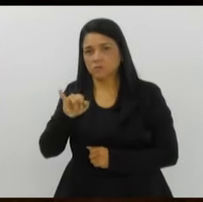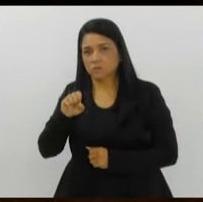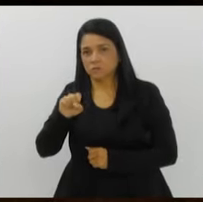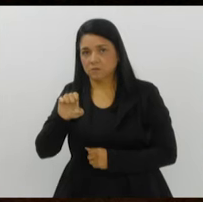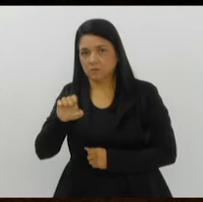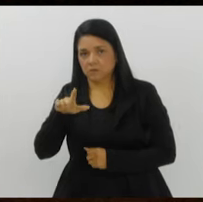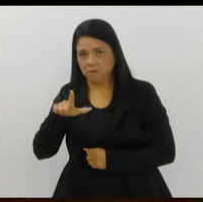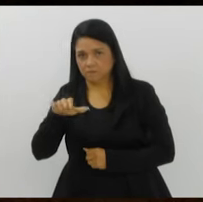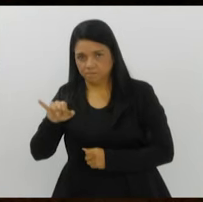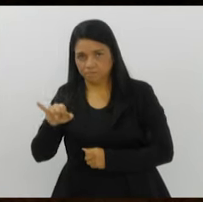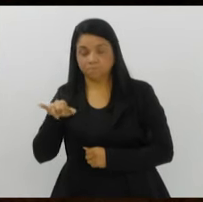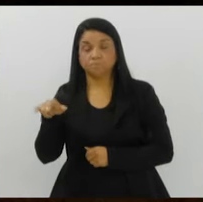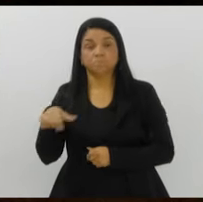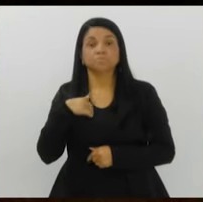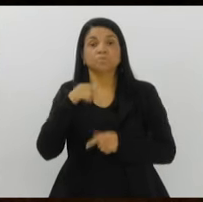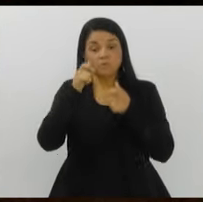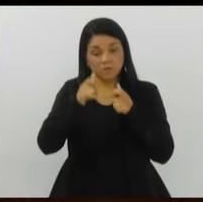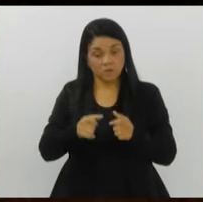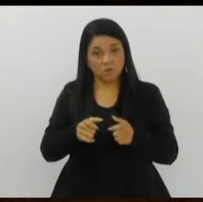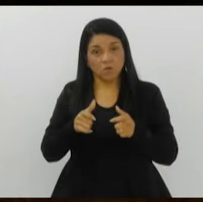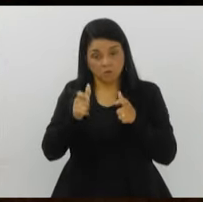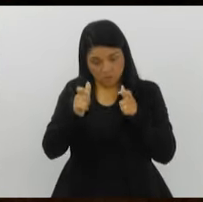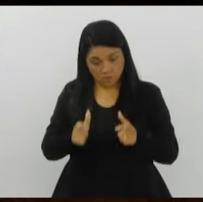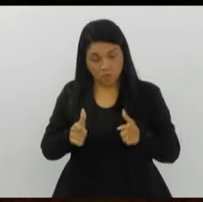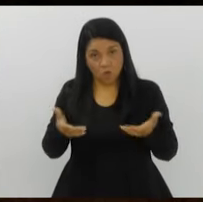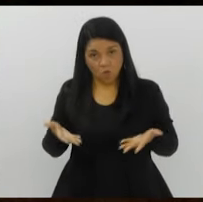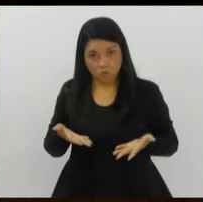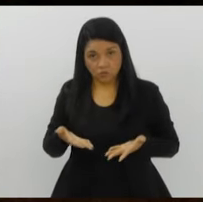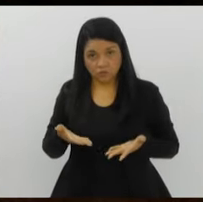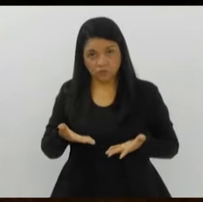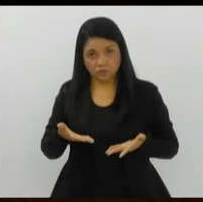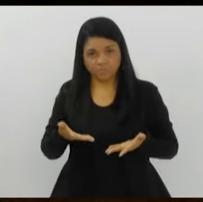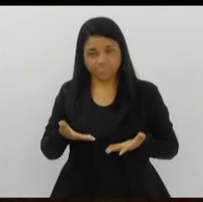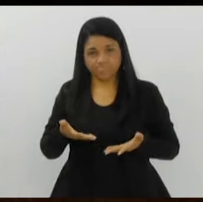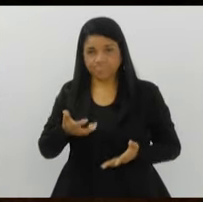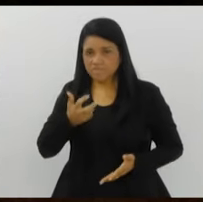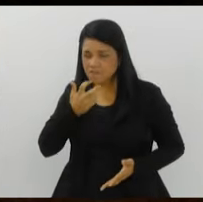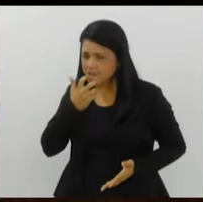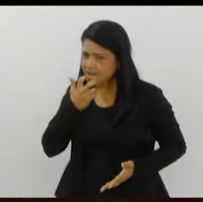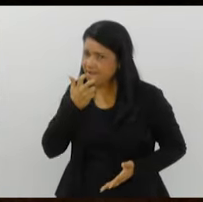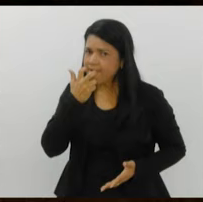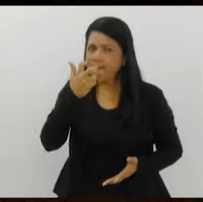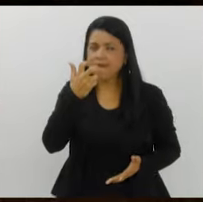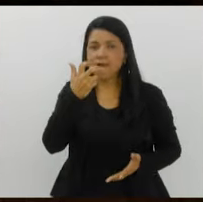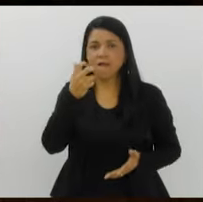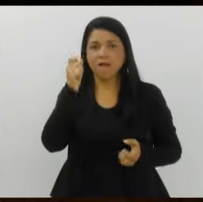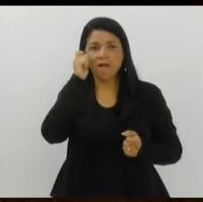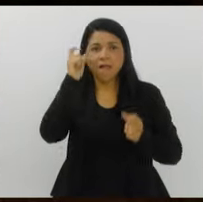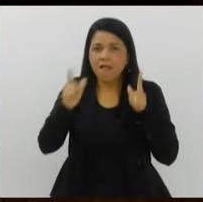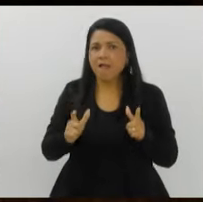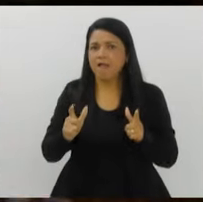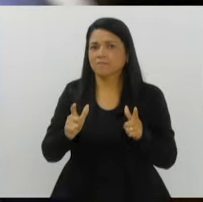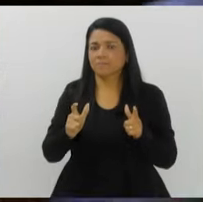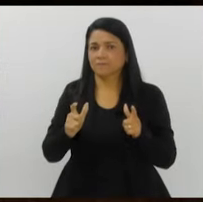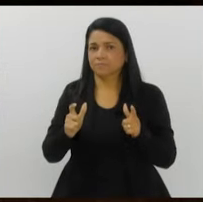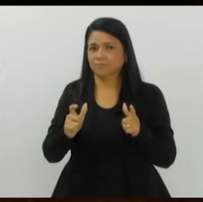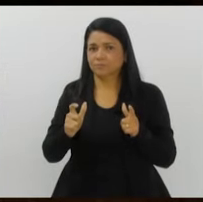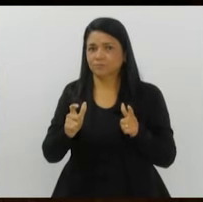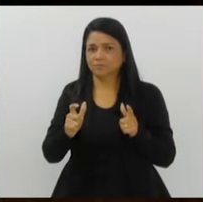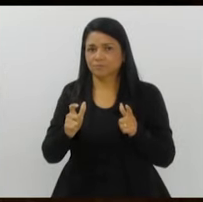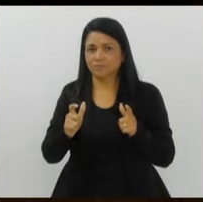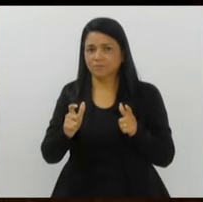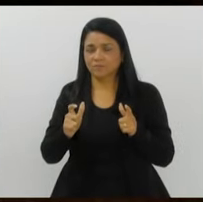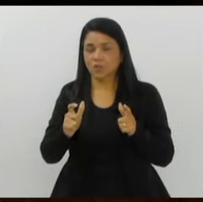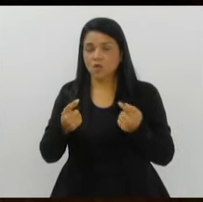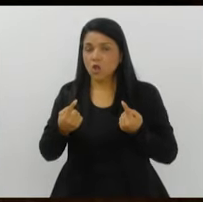aqui exatamente para dar um grito de alerta